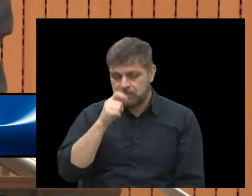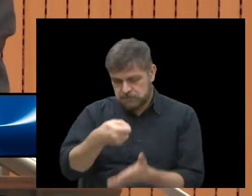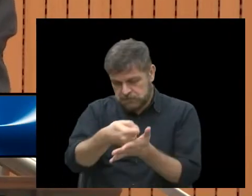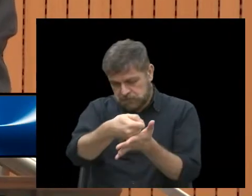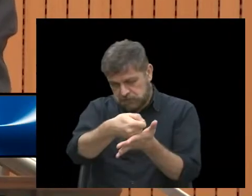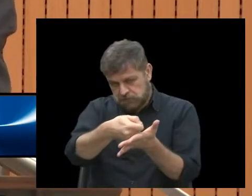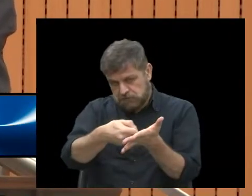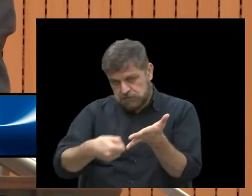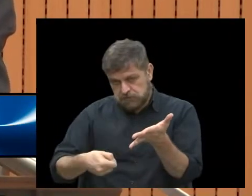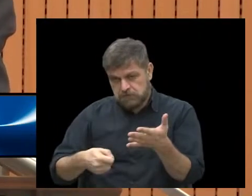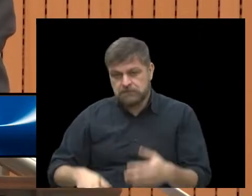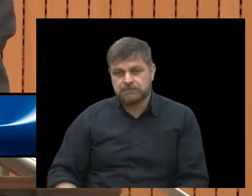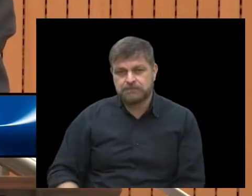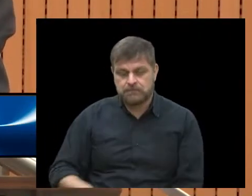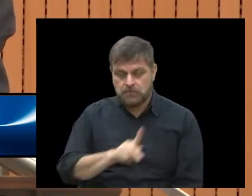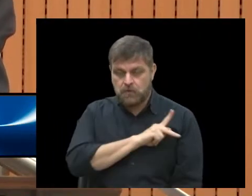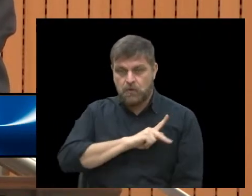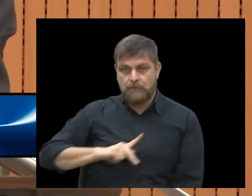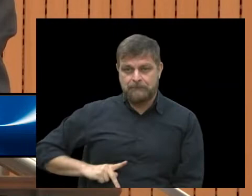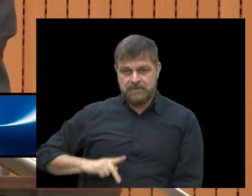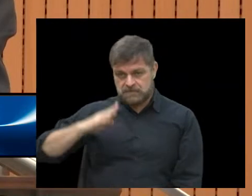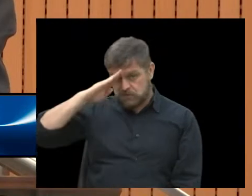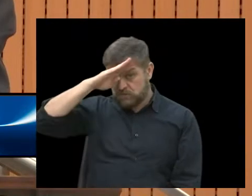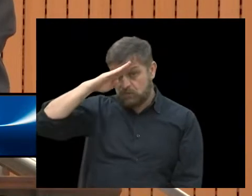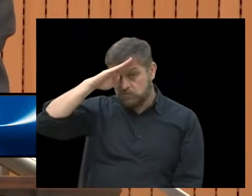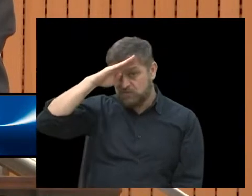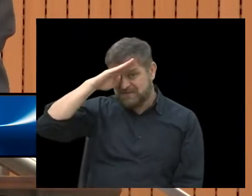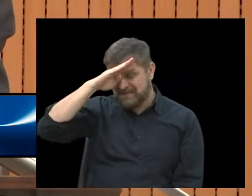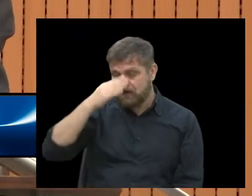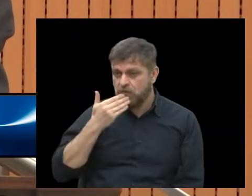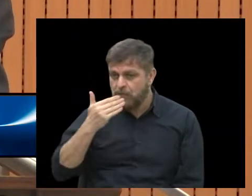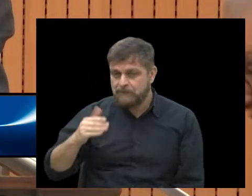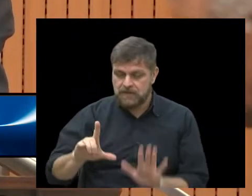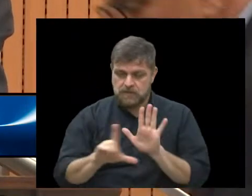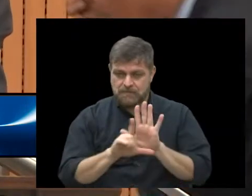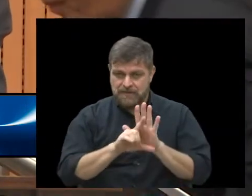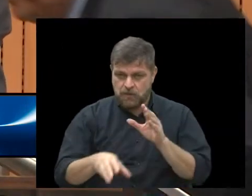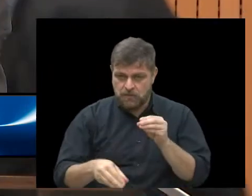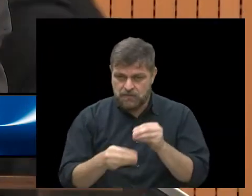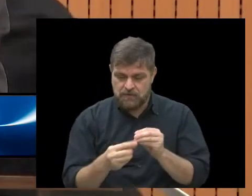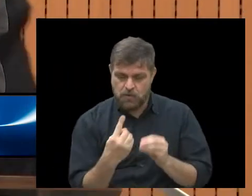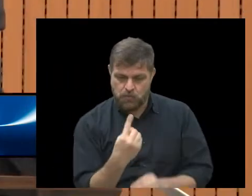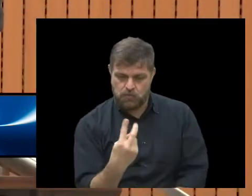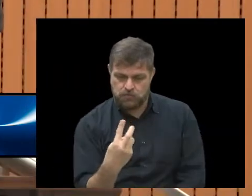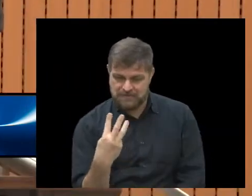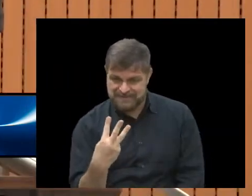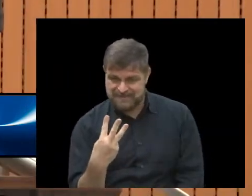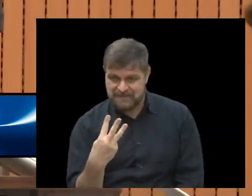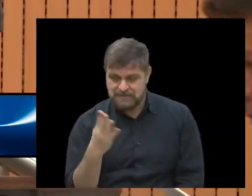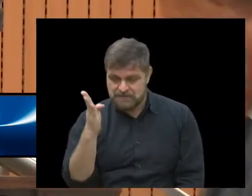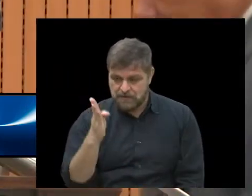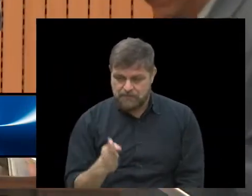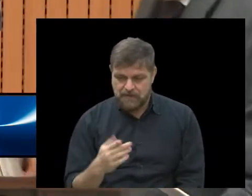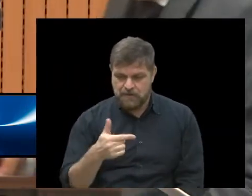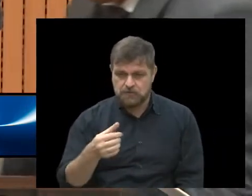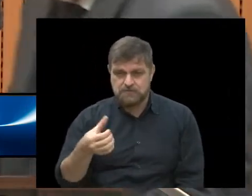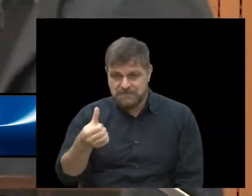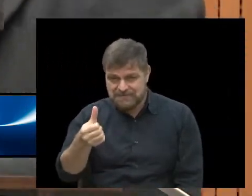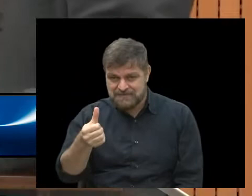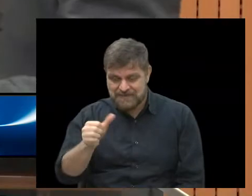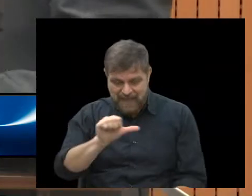que apela ao presidente da República para que altere a Lei Complementar 123 de